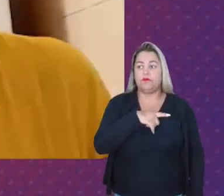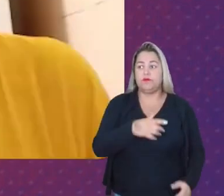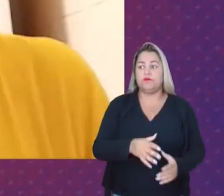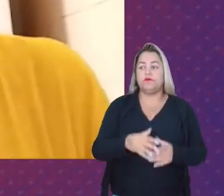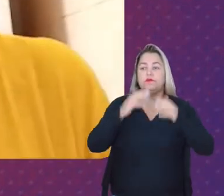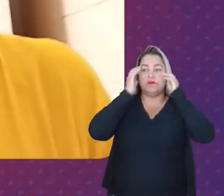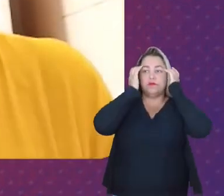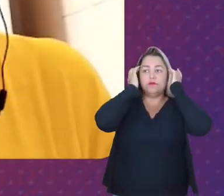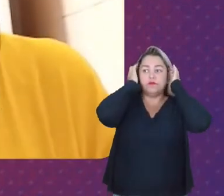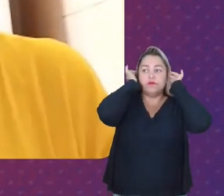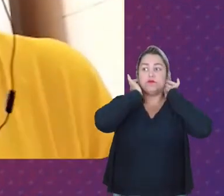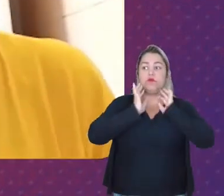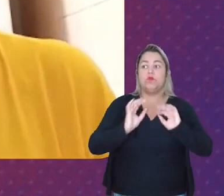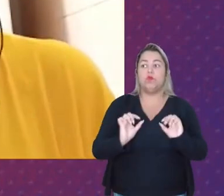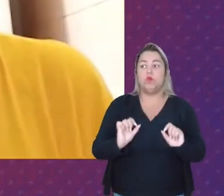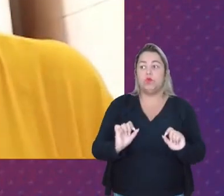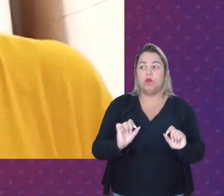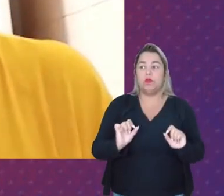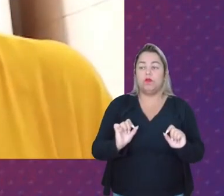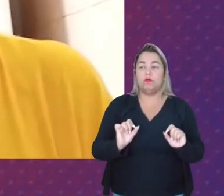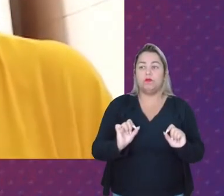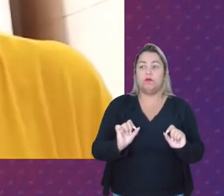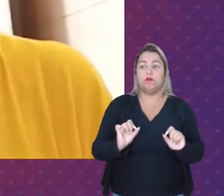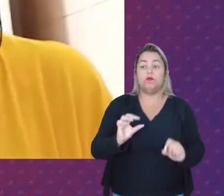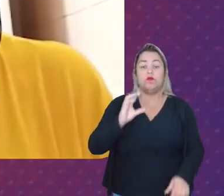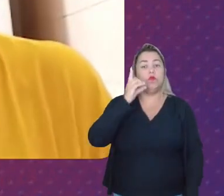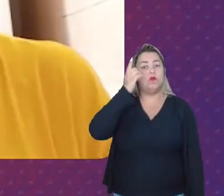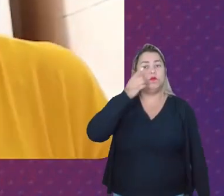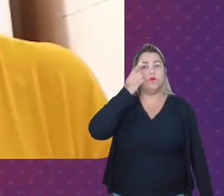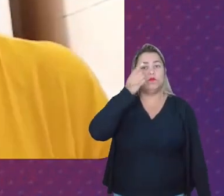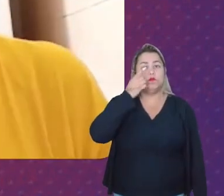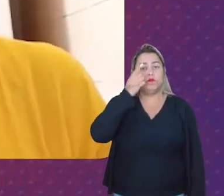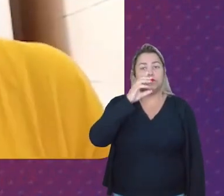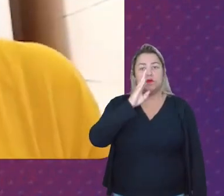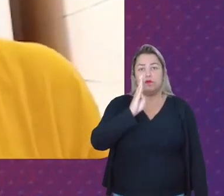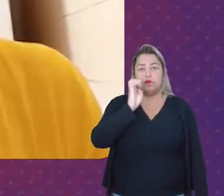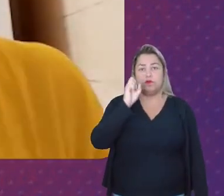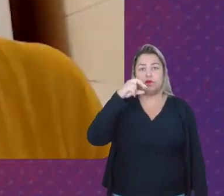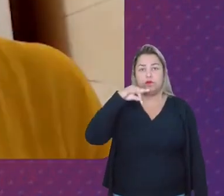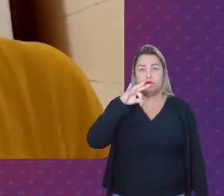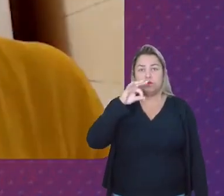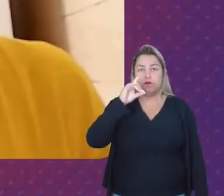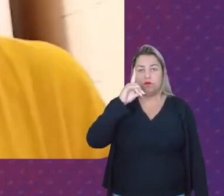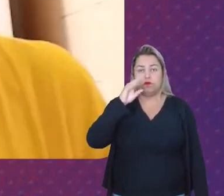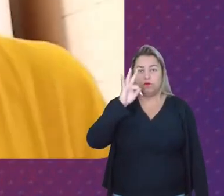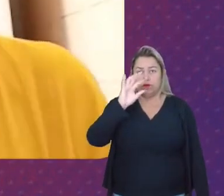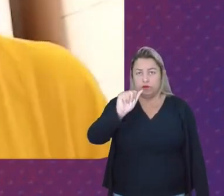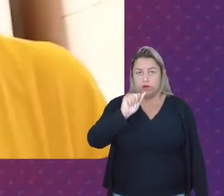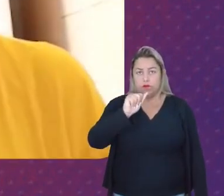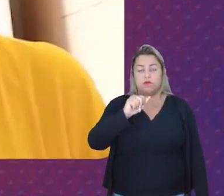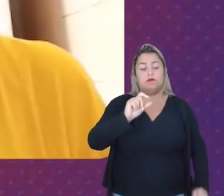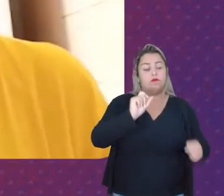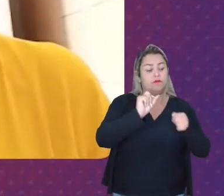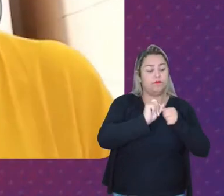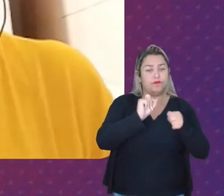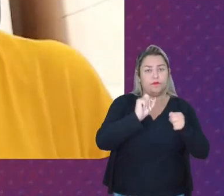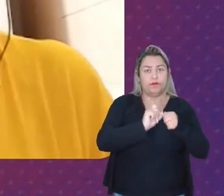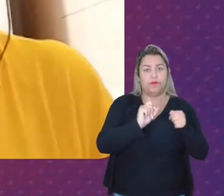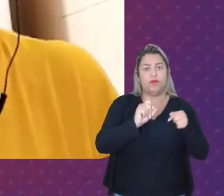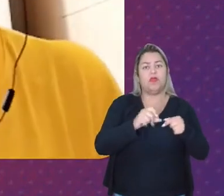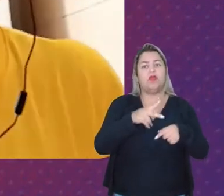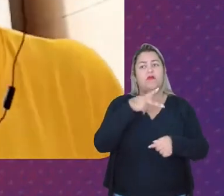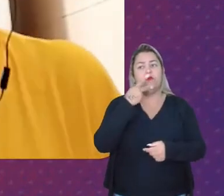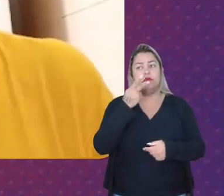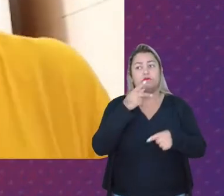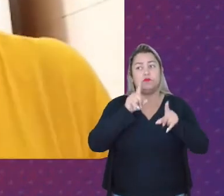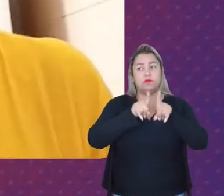me fugindo a palavra, que foi até a deputada Benedita quem fez a relatoria, onde a gente fazia essa crítica